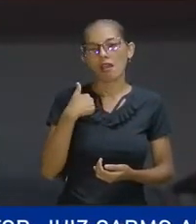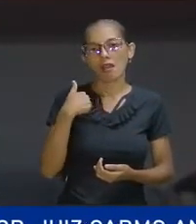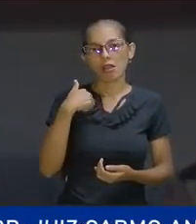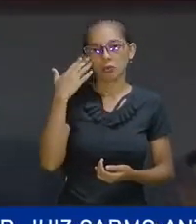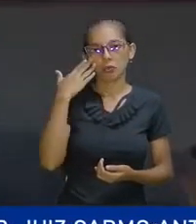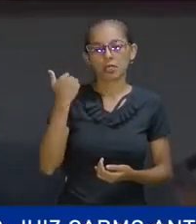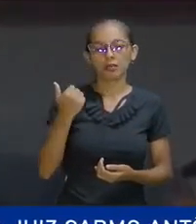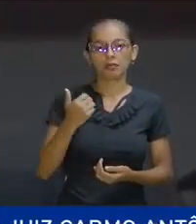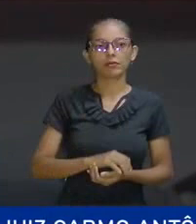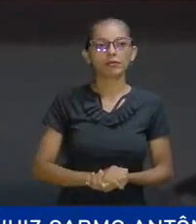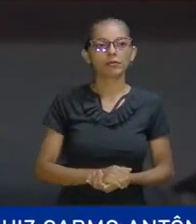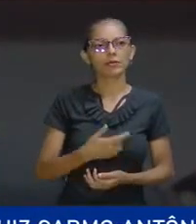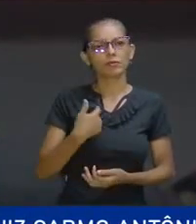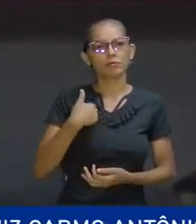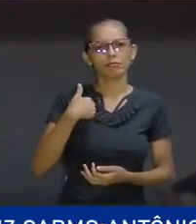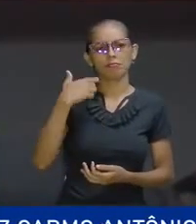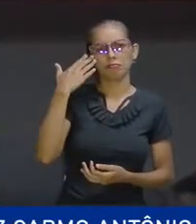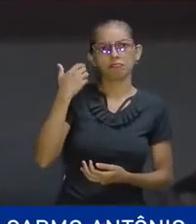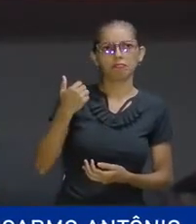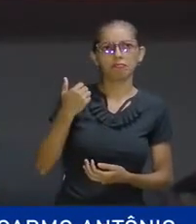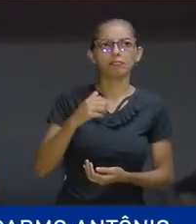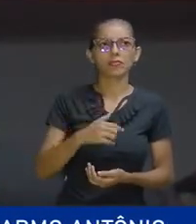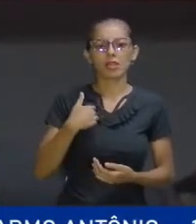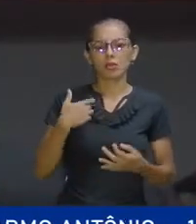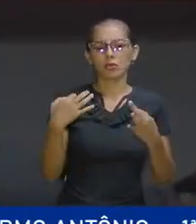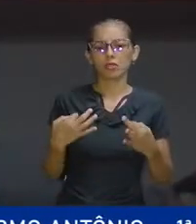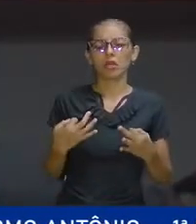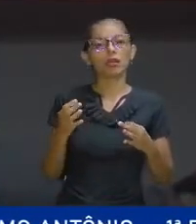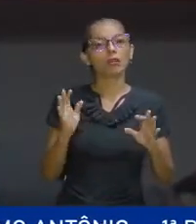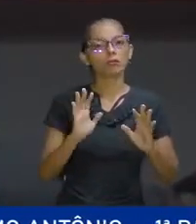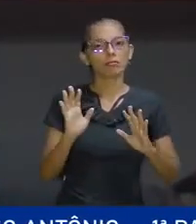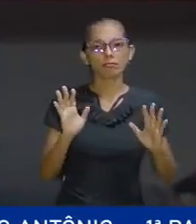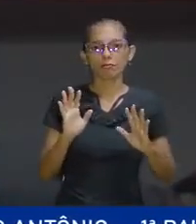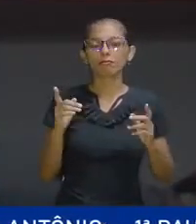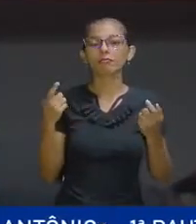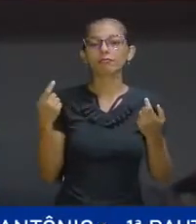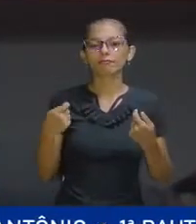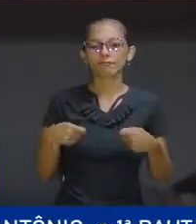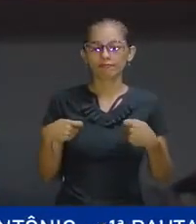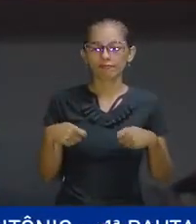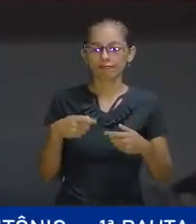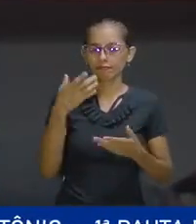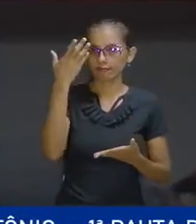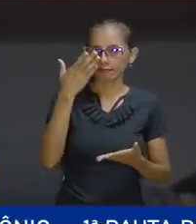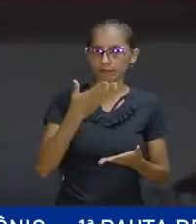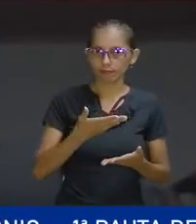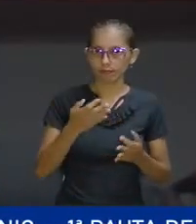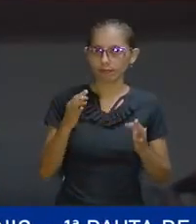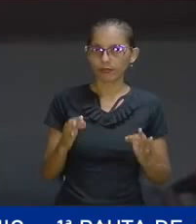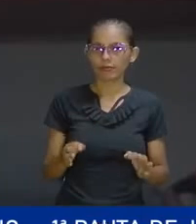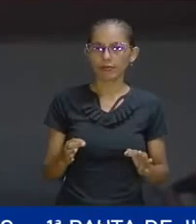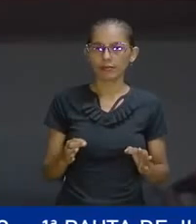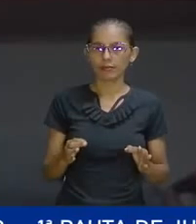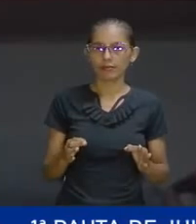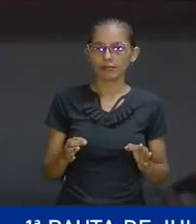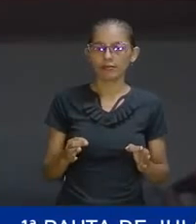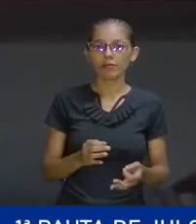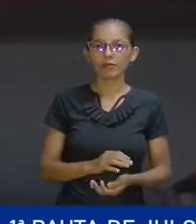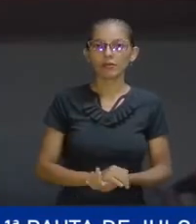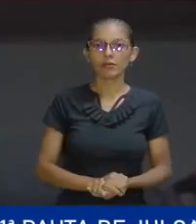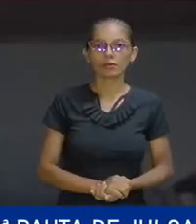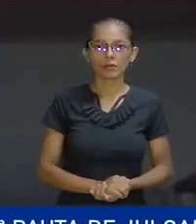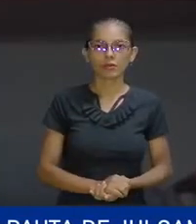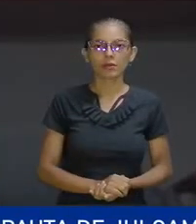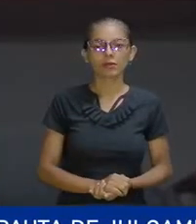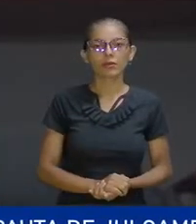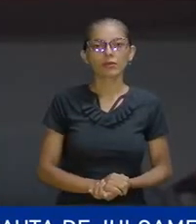ou qual impropriedade ocorreu, né, não pode levar os julgadores a proferir